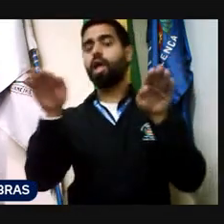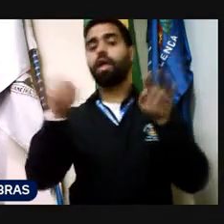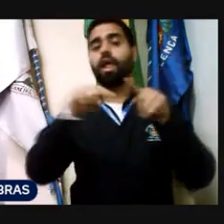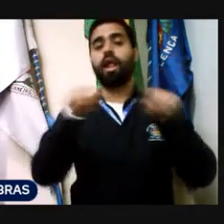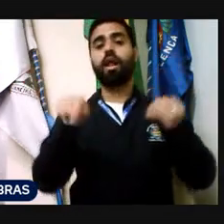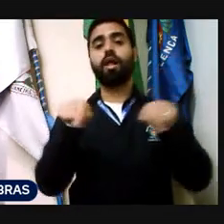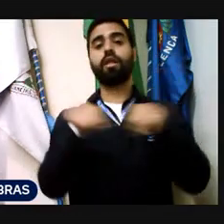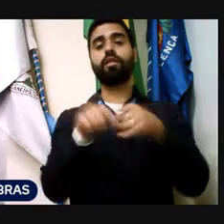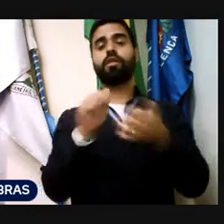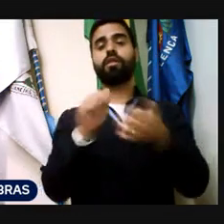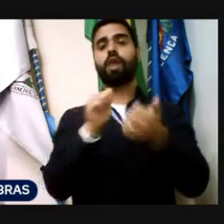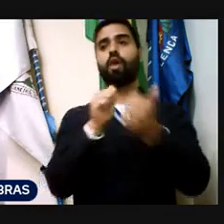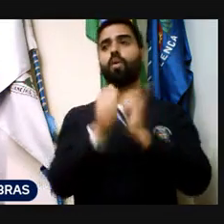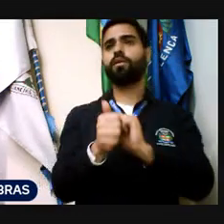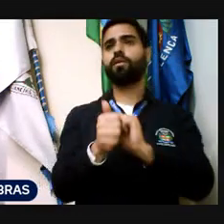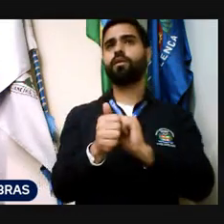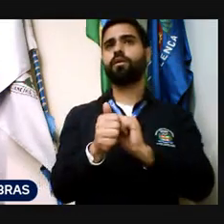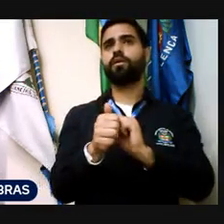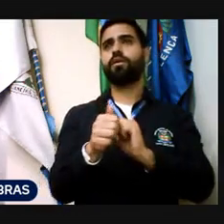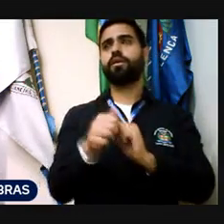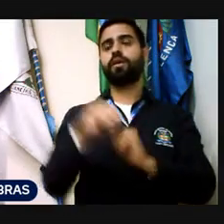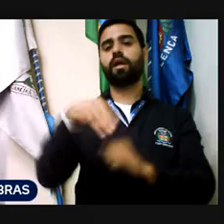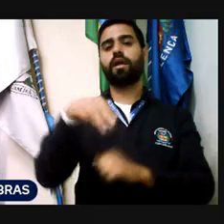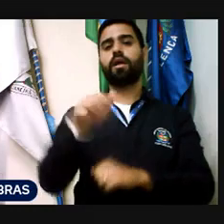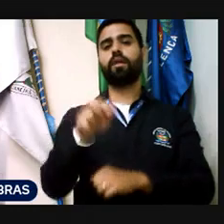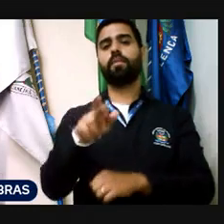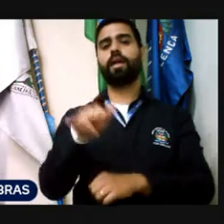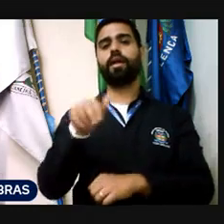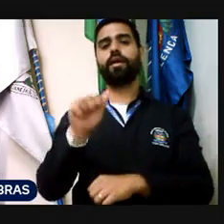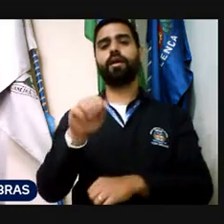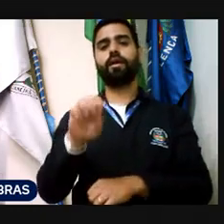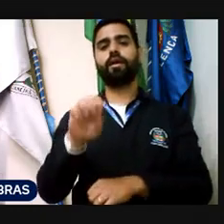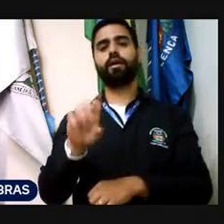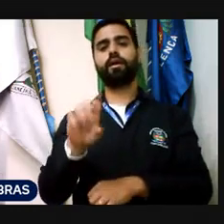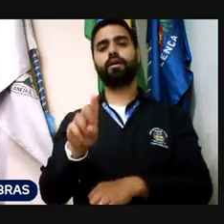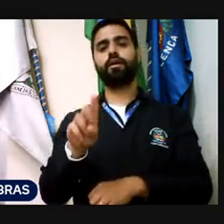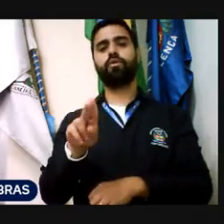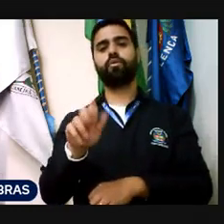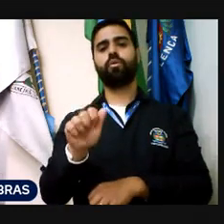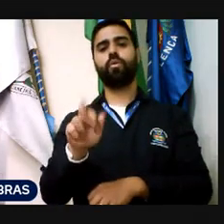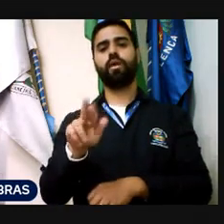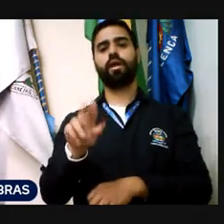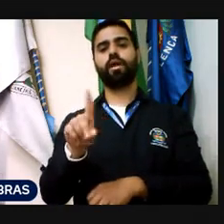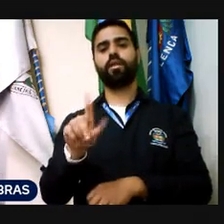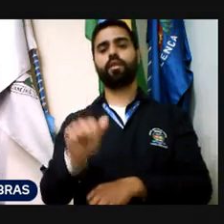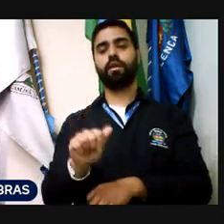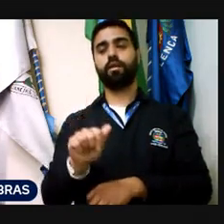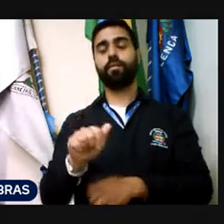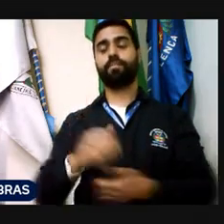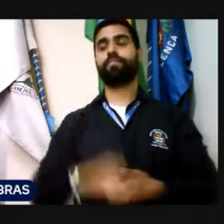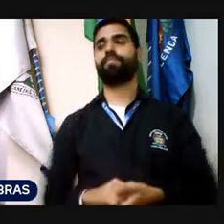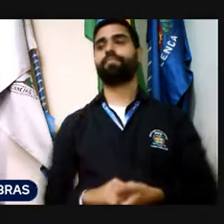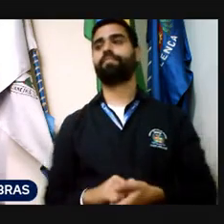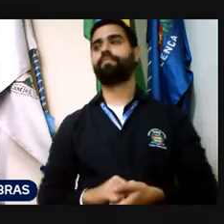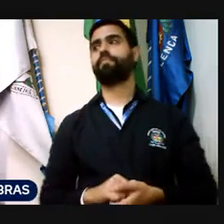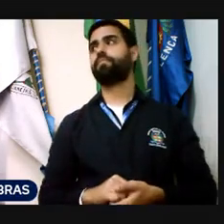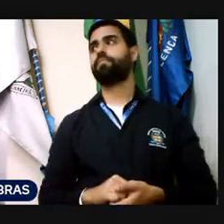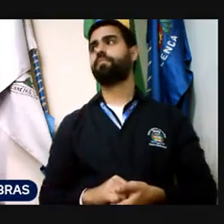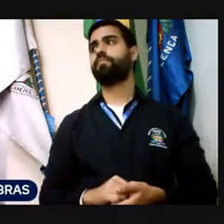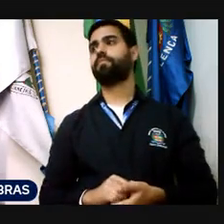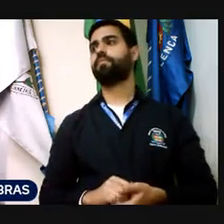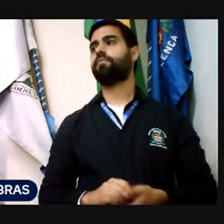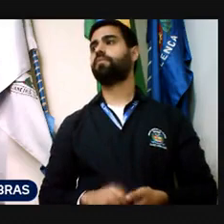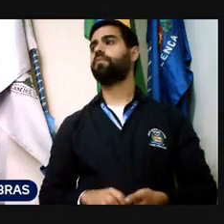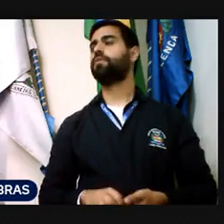quadra poliesportiva Maria Eduarda Vieira Moreira, no bairro de São Francisco.